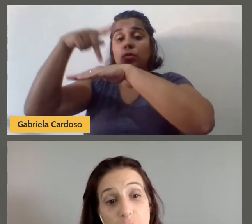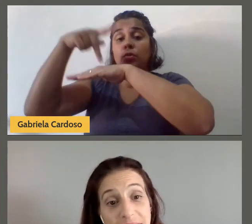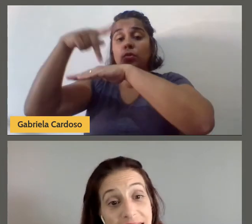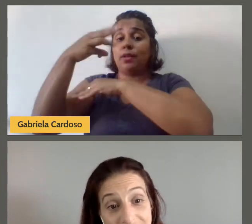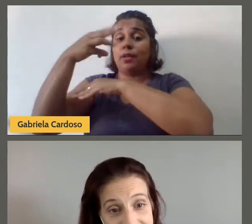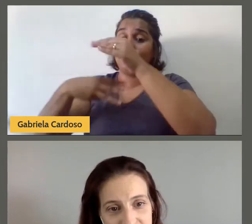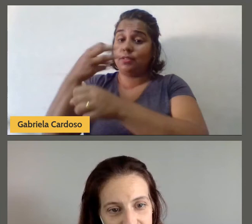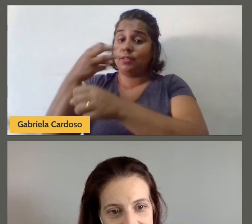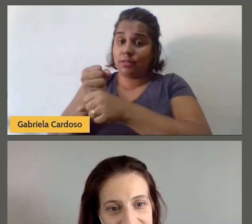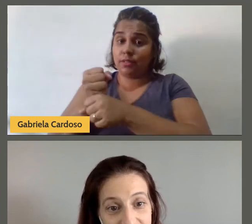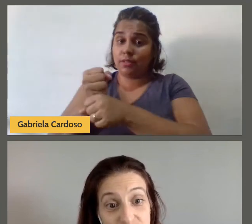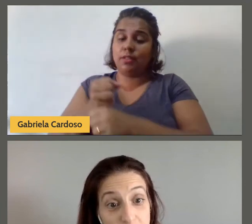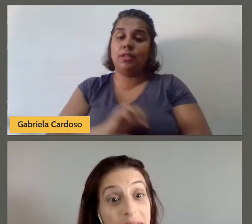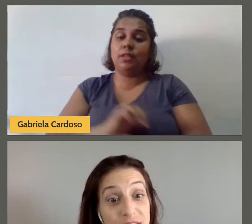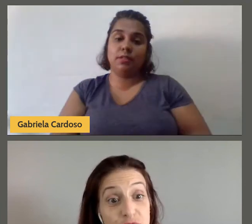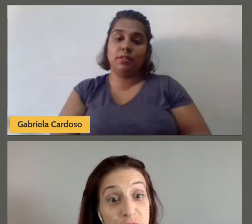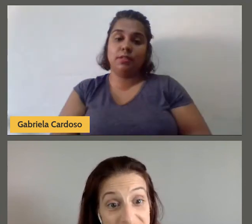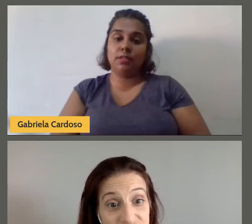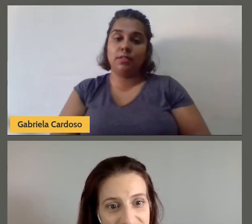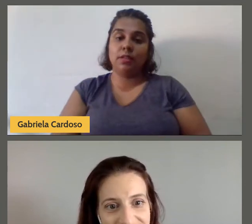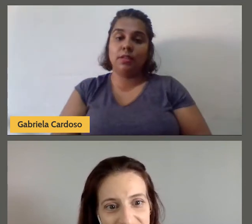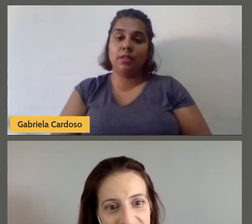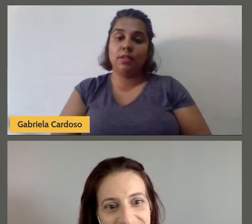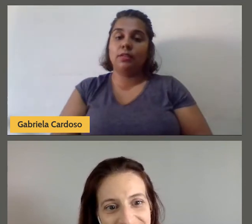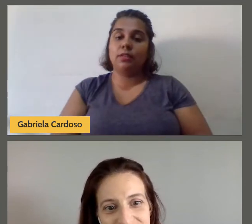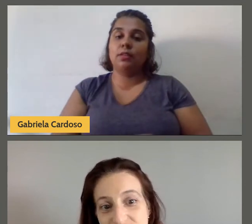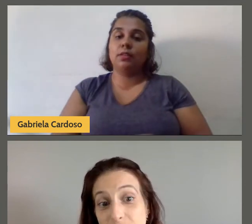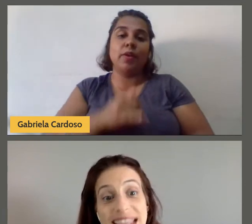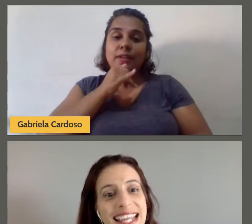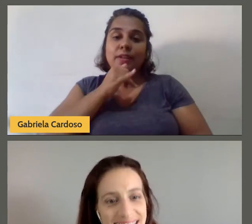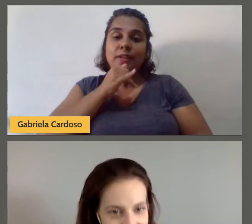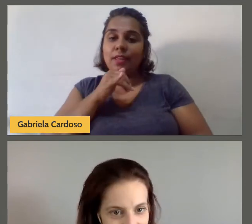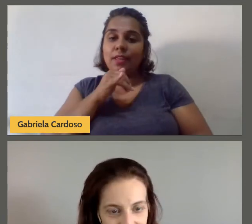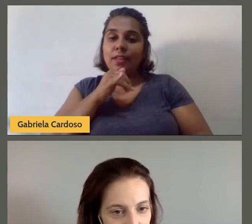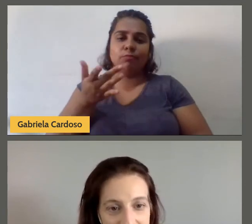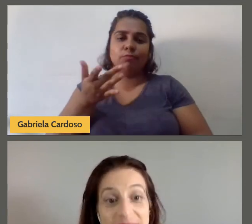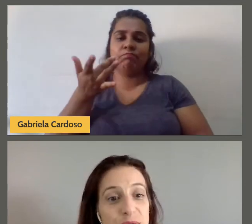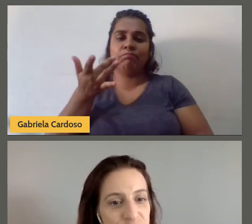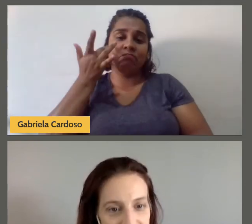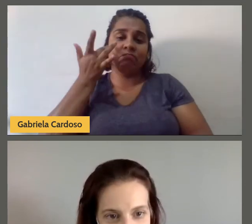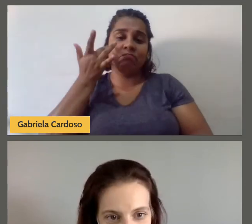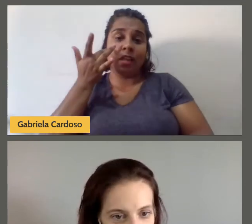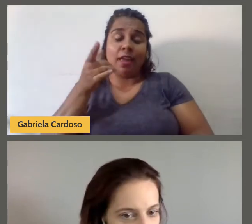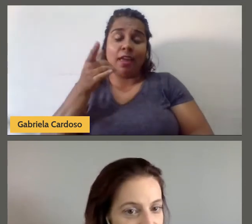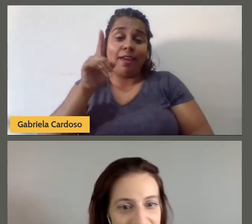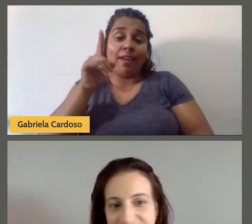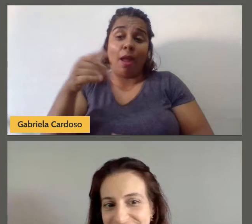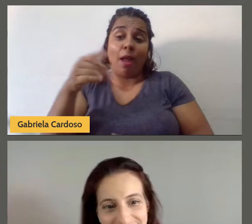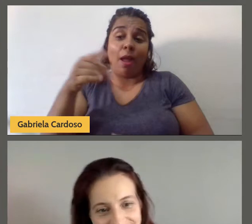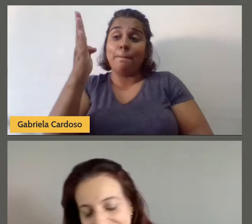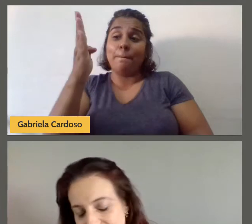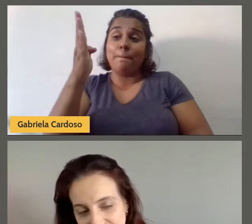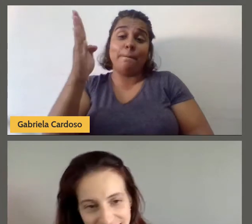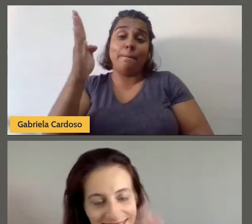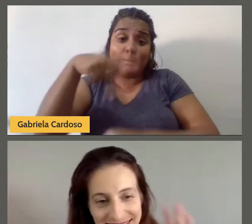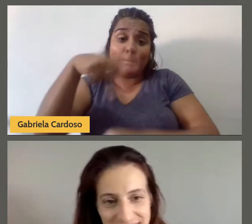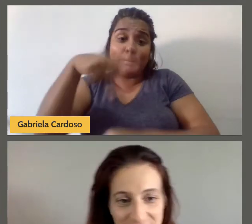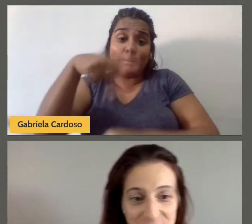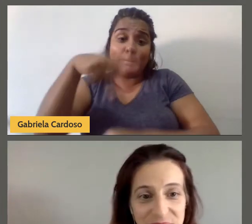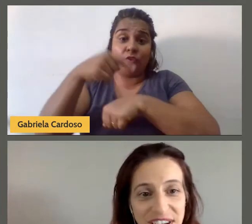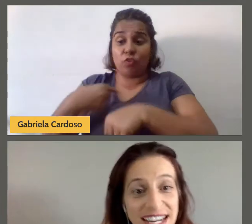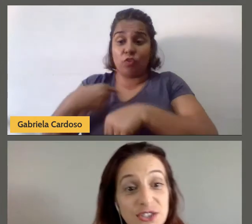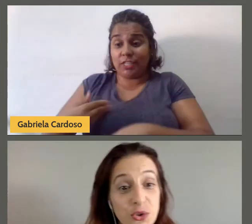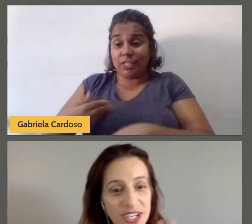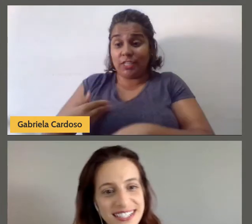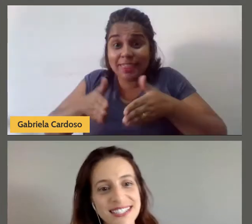independente de qualquer relação que você tenha com seu país de origem, né, você pertence, por menos que você se identifique, né, enfim,